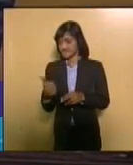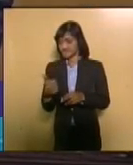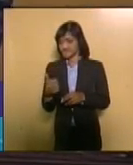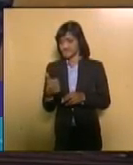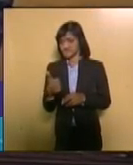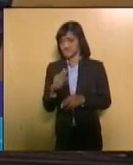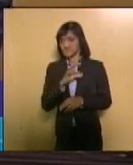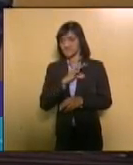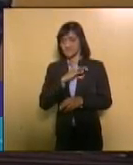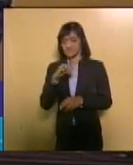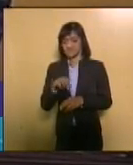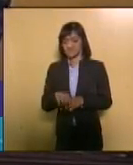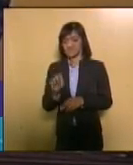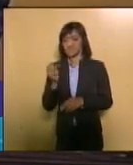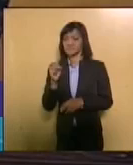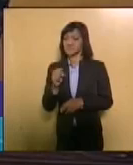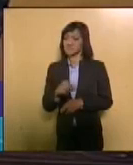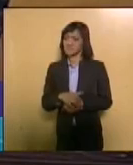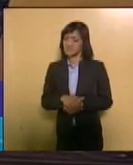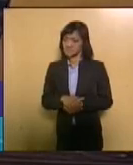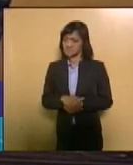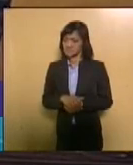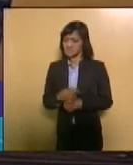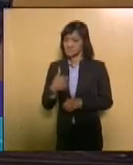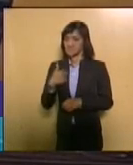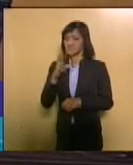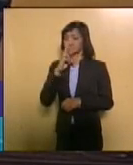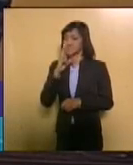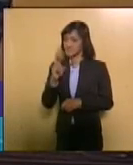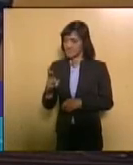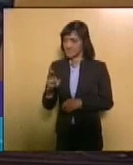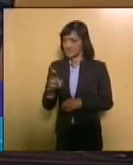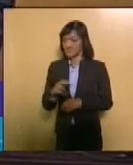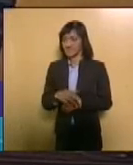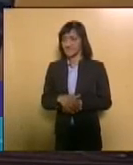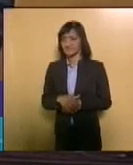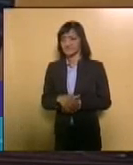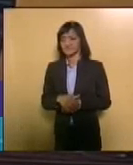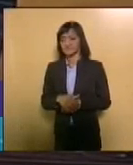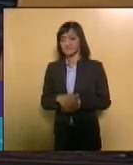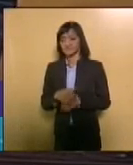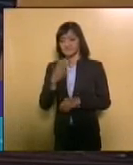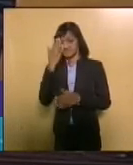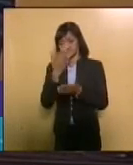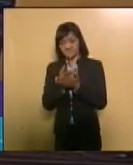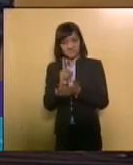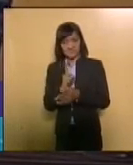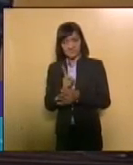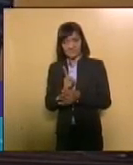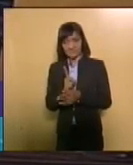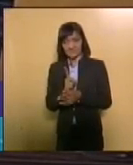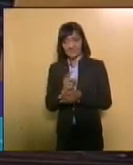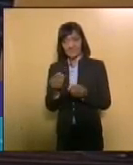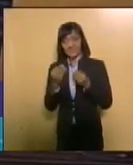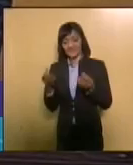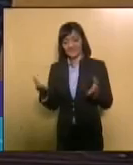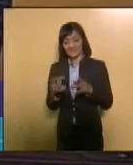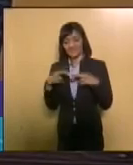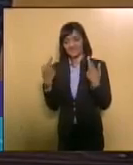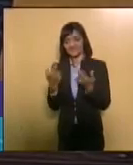no estado de Sergipe e eu respondi se eu não acreditasse não estaria nessa